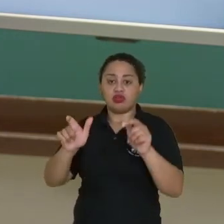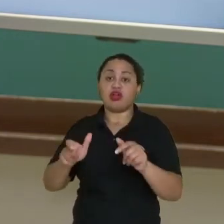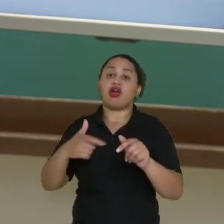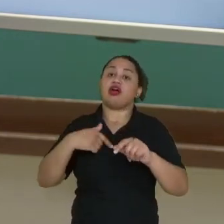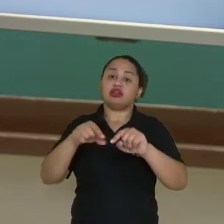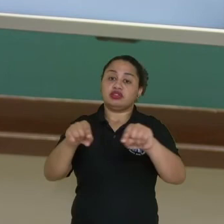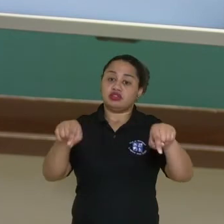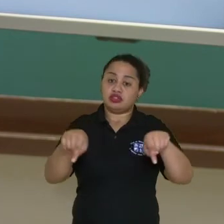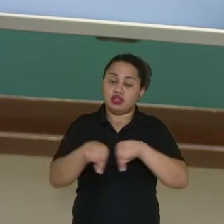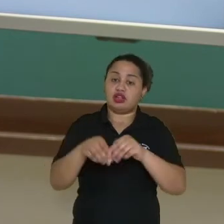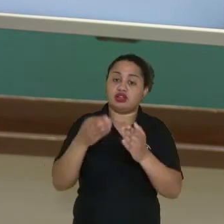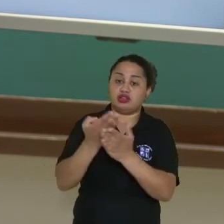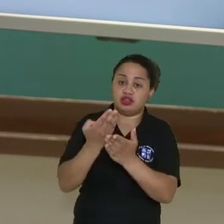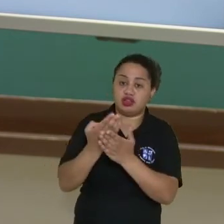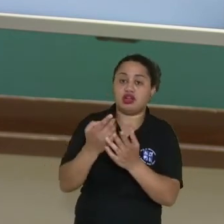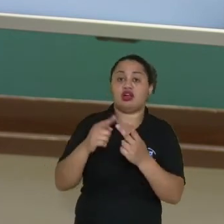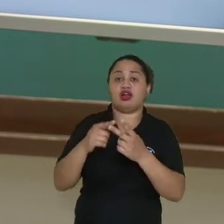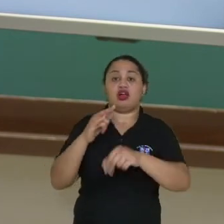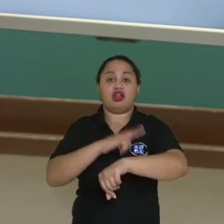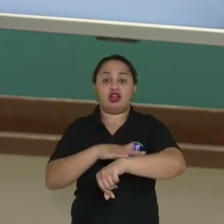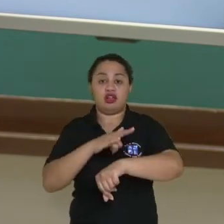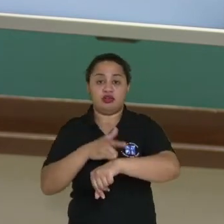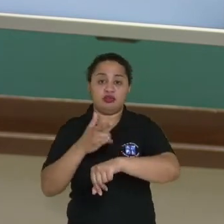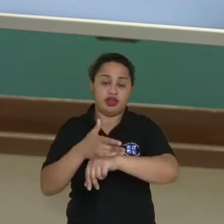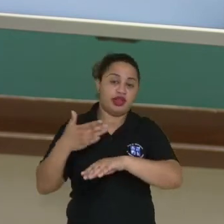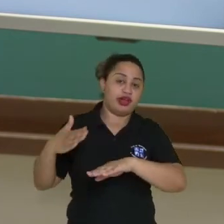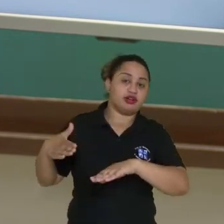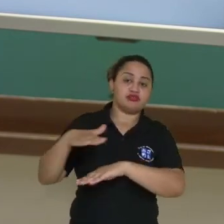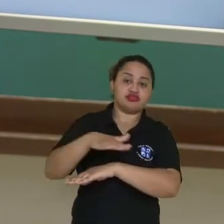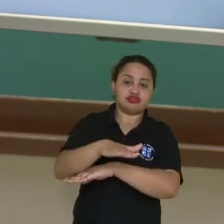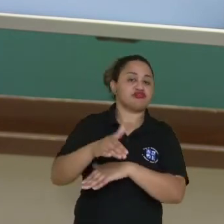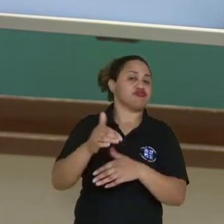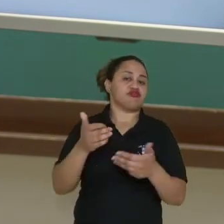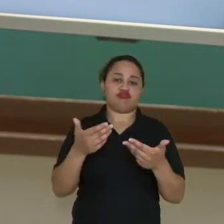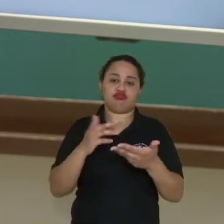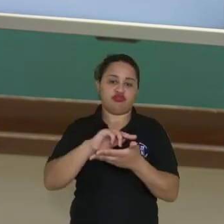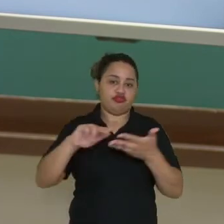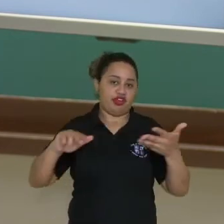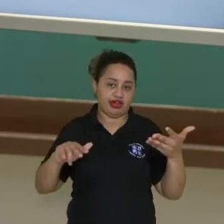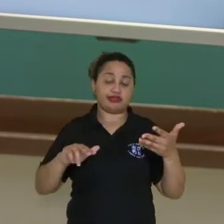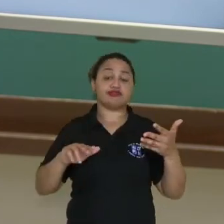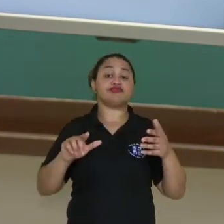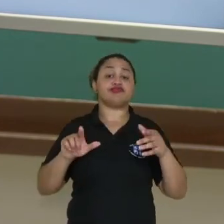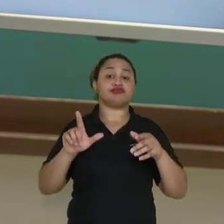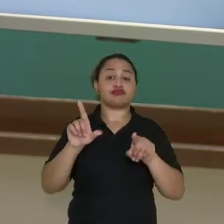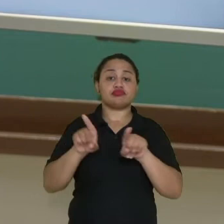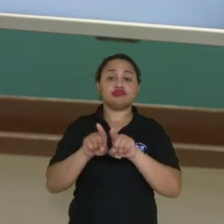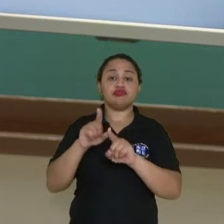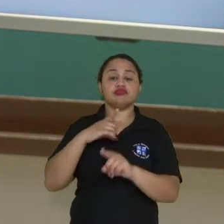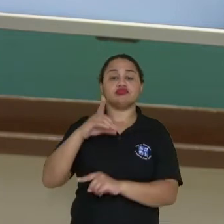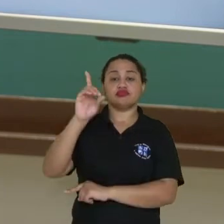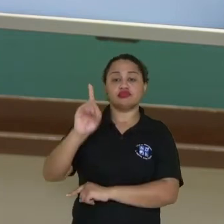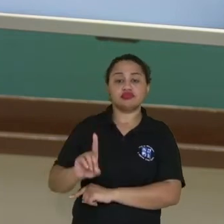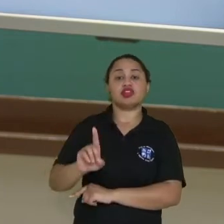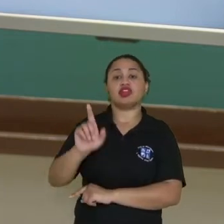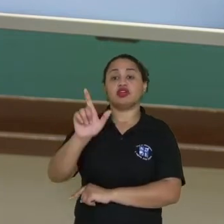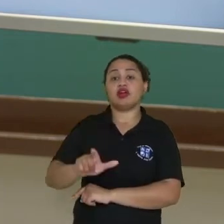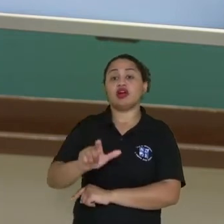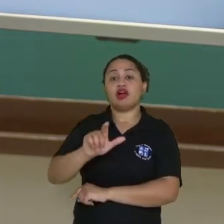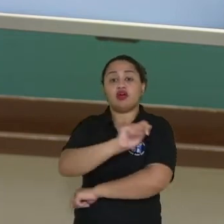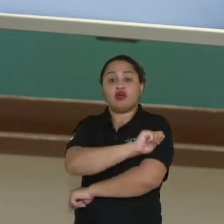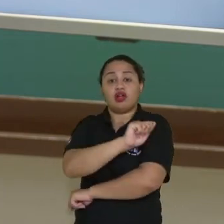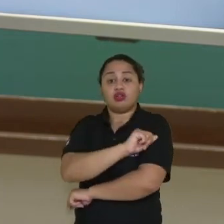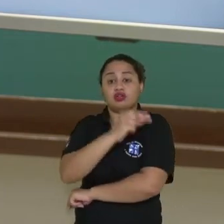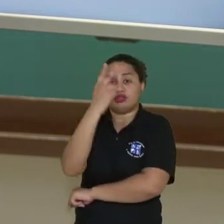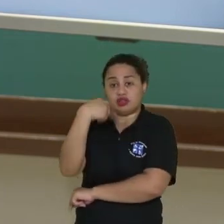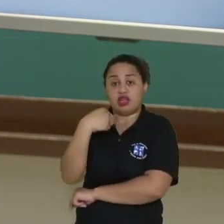aula, o banheiro e a entrada dos portões, etc. Então nós temos também o direito de acesso do aluno que é cego, né, de